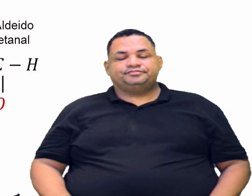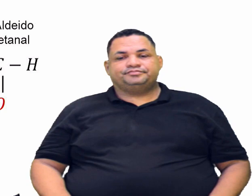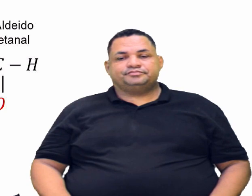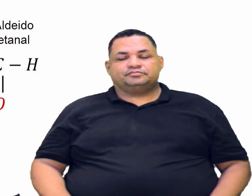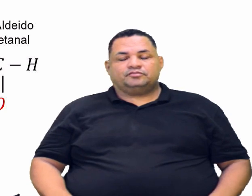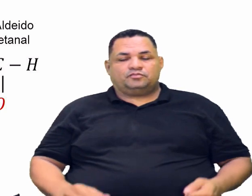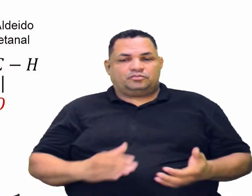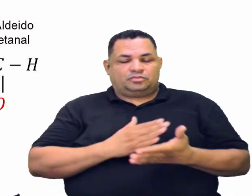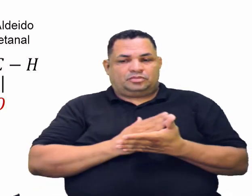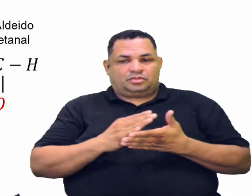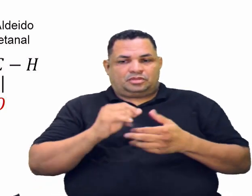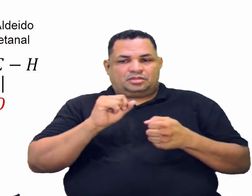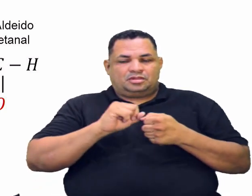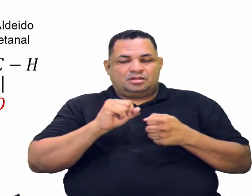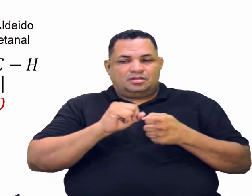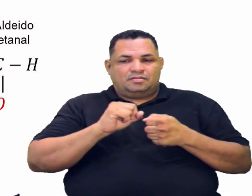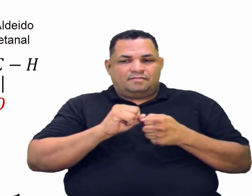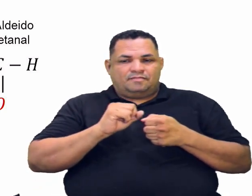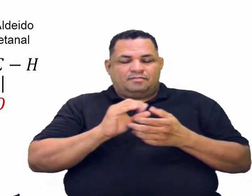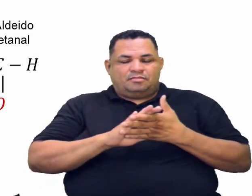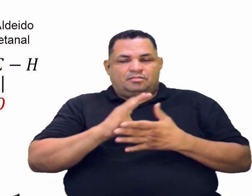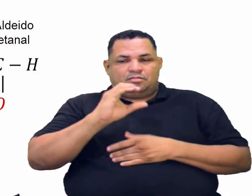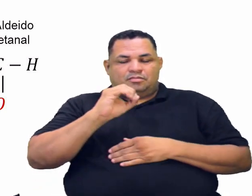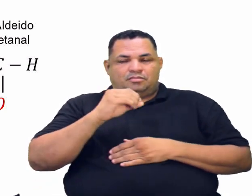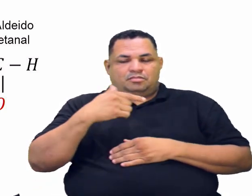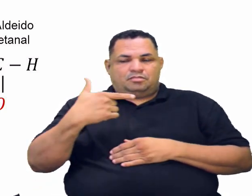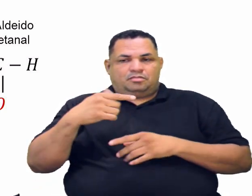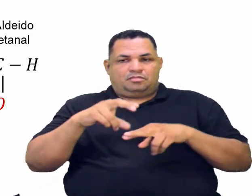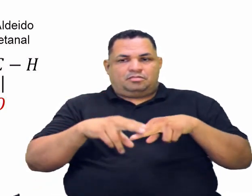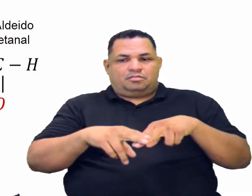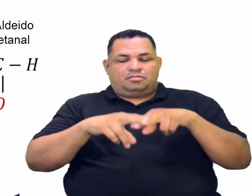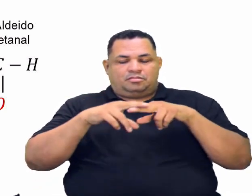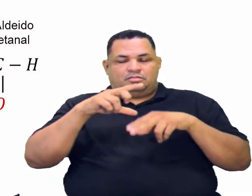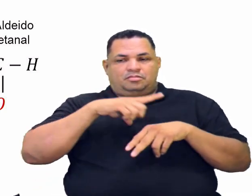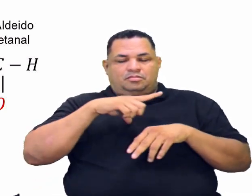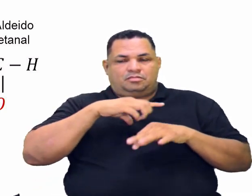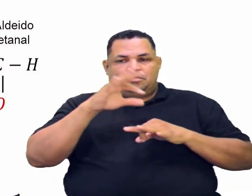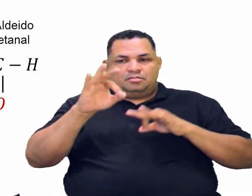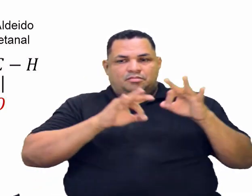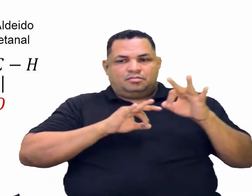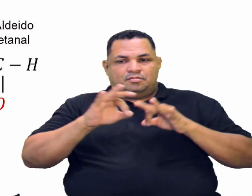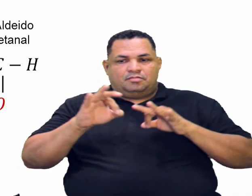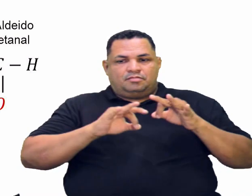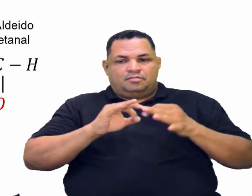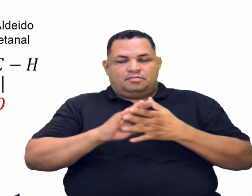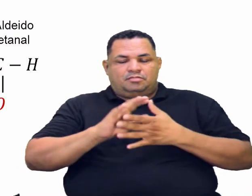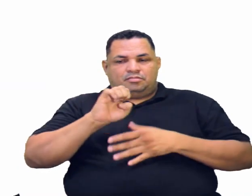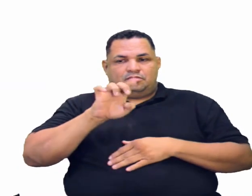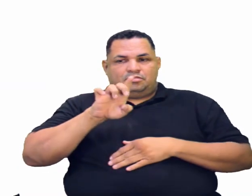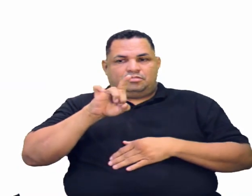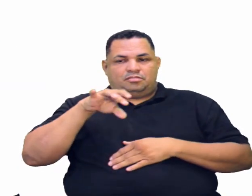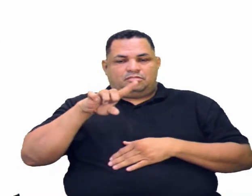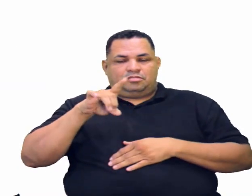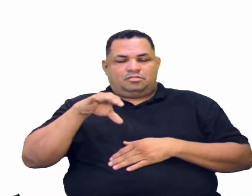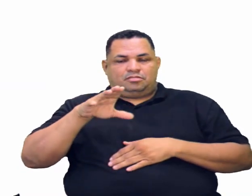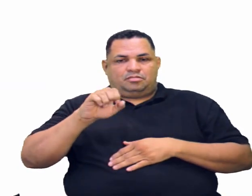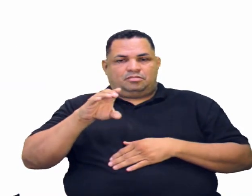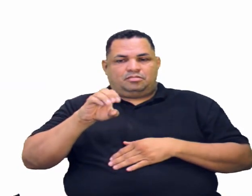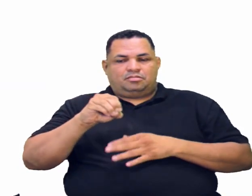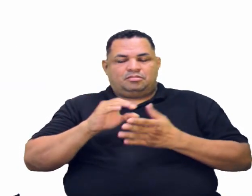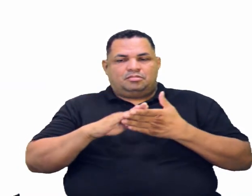ser feita agora, ó, com o oxigênio. Por isso que a gente tem a formação de um aldeído.